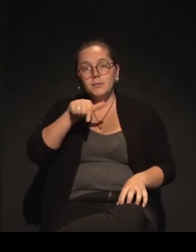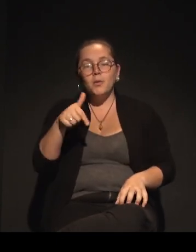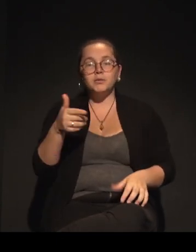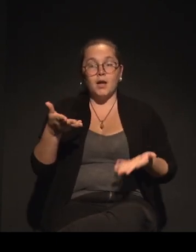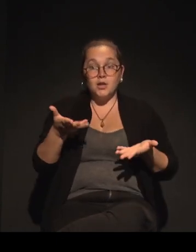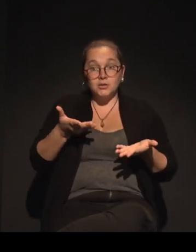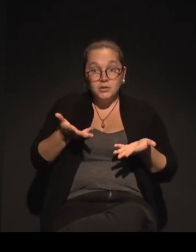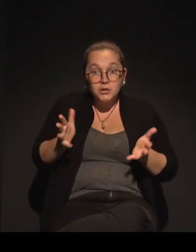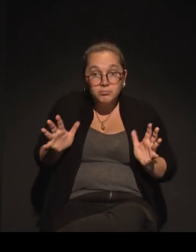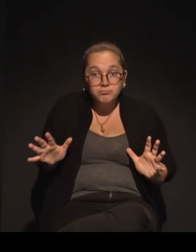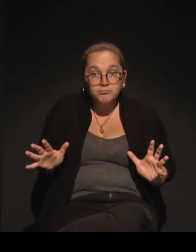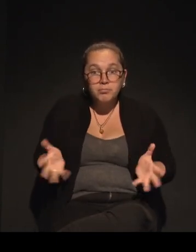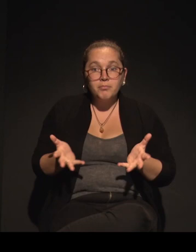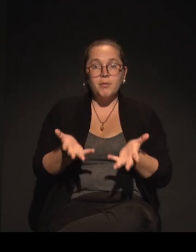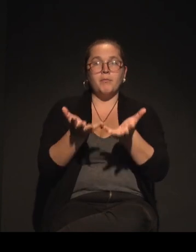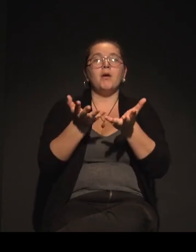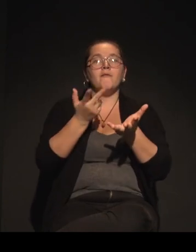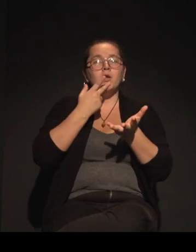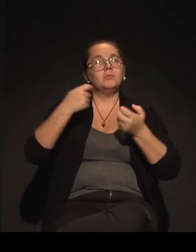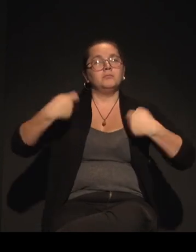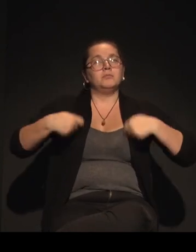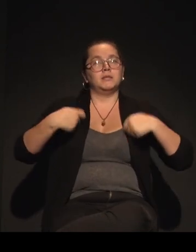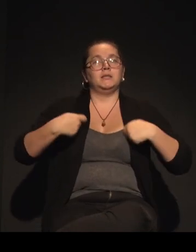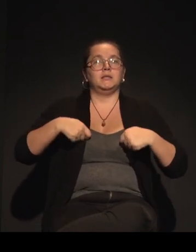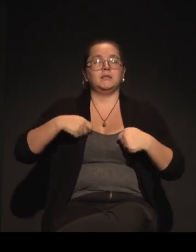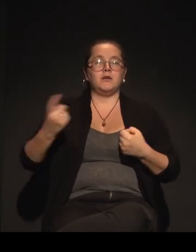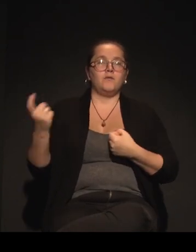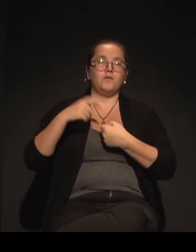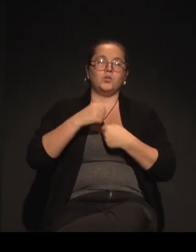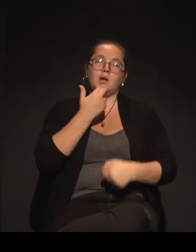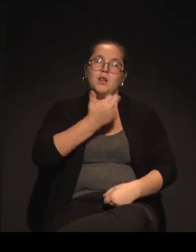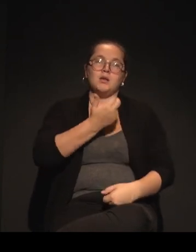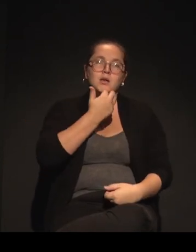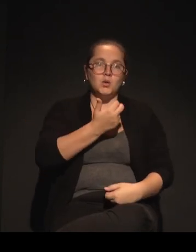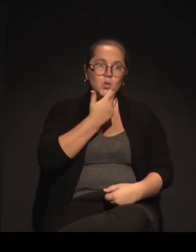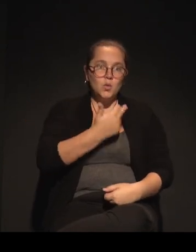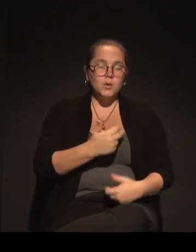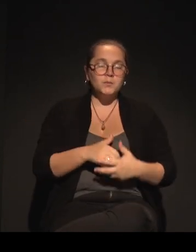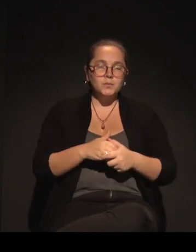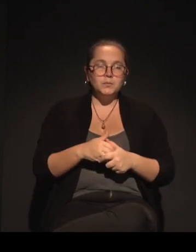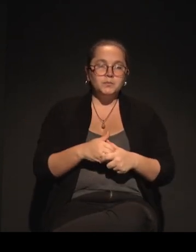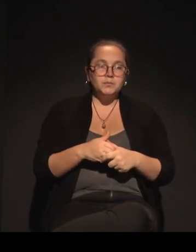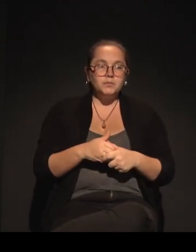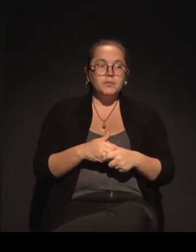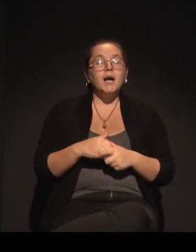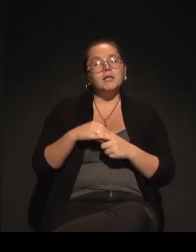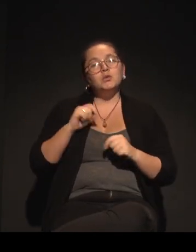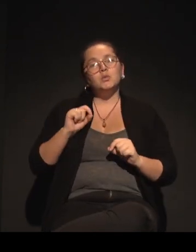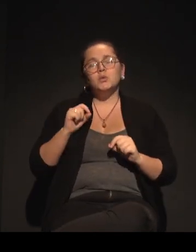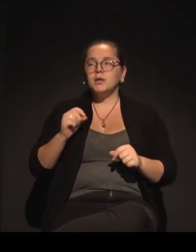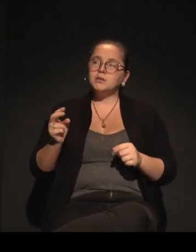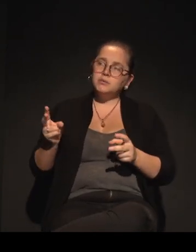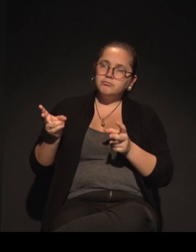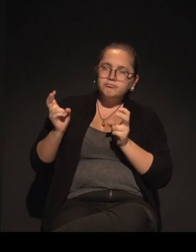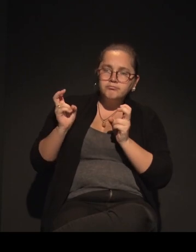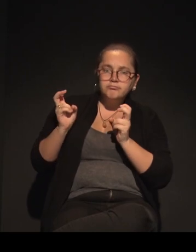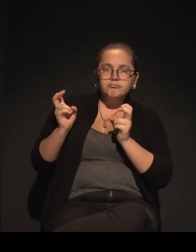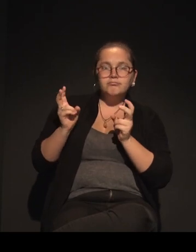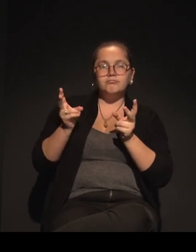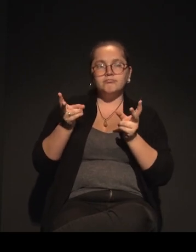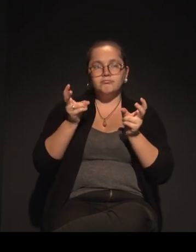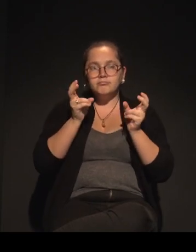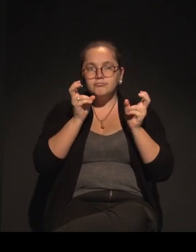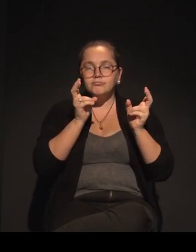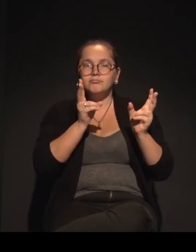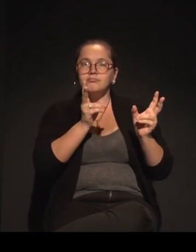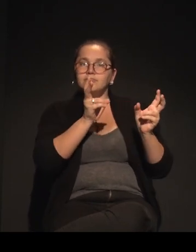pra esse processo de revitalizar a nossa nossa língua a gente começa a perceber que ela estava